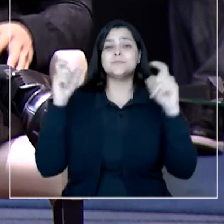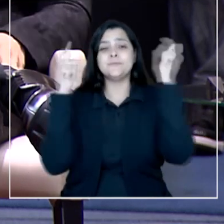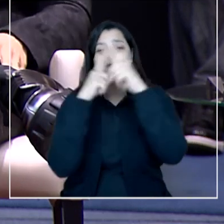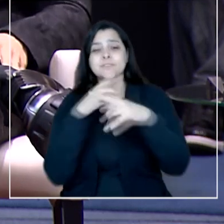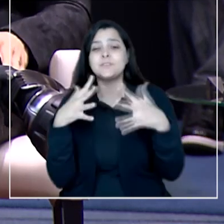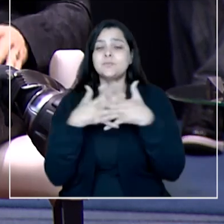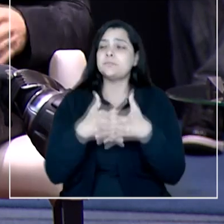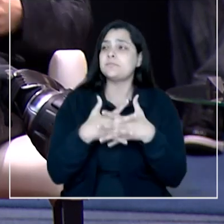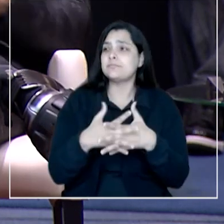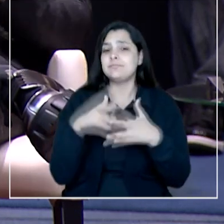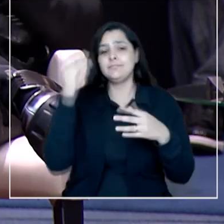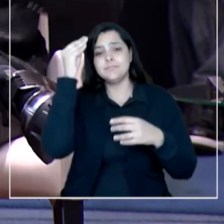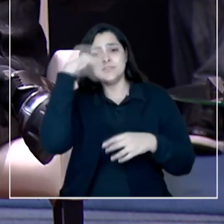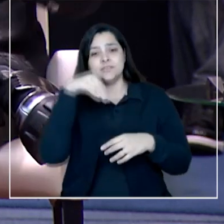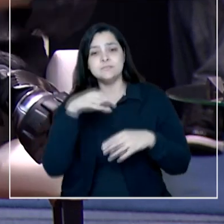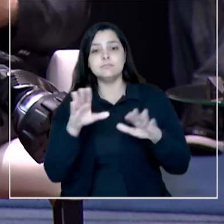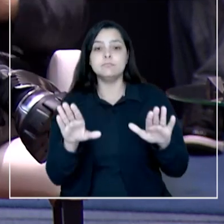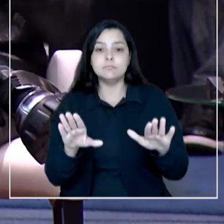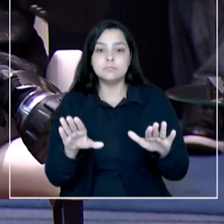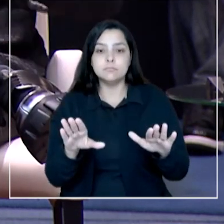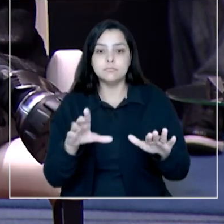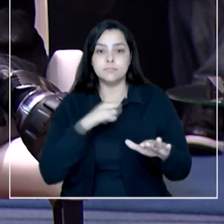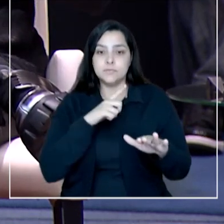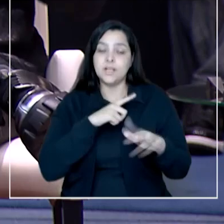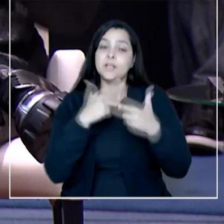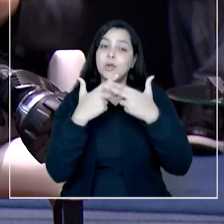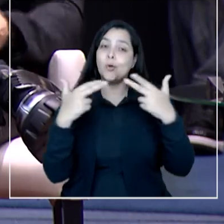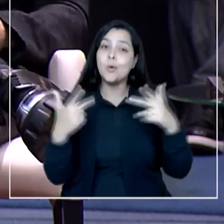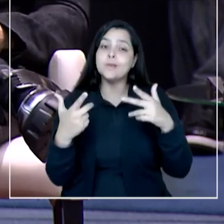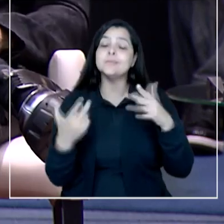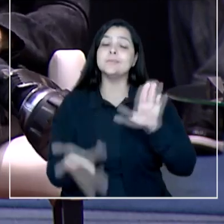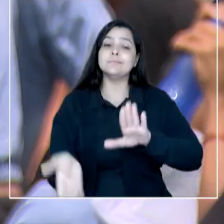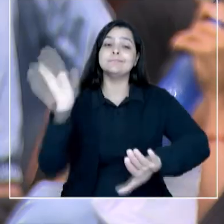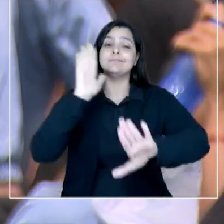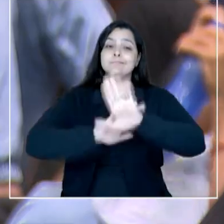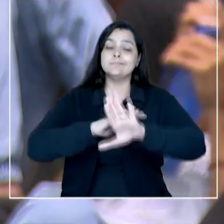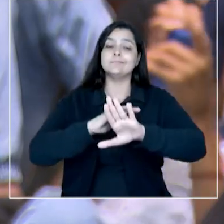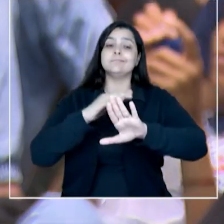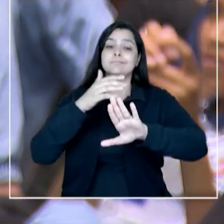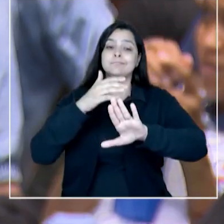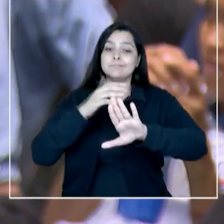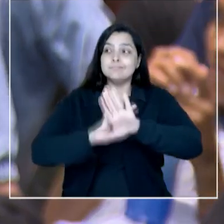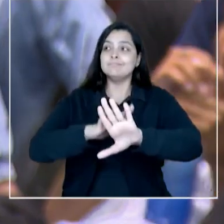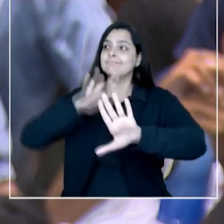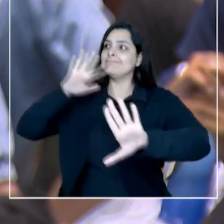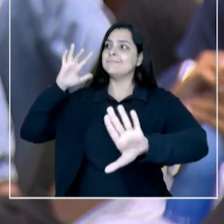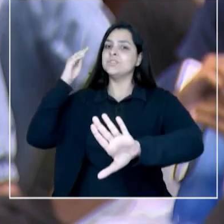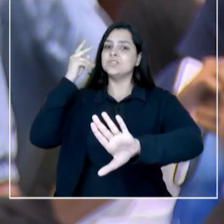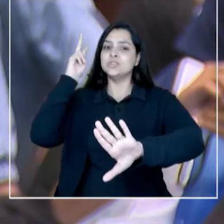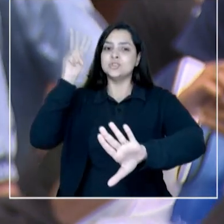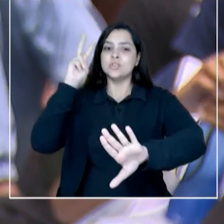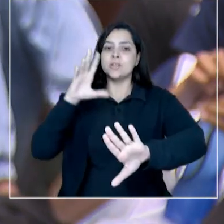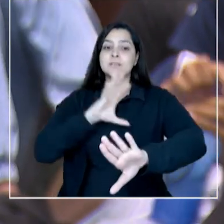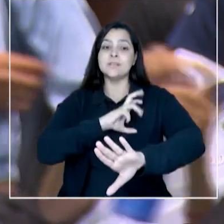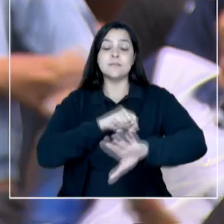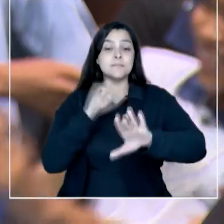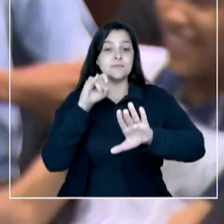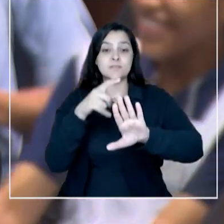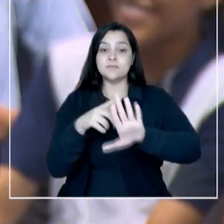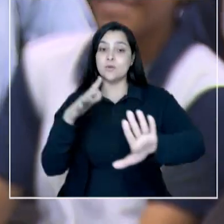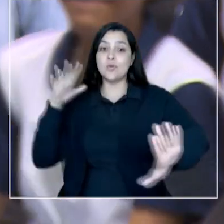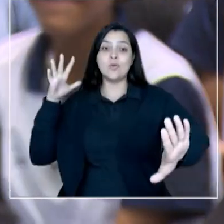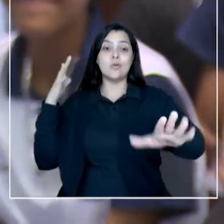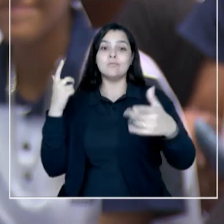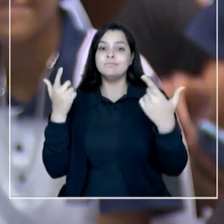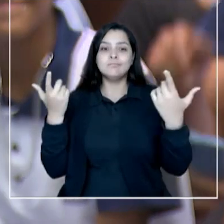quer largar e você fala, tem uma coisa maior ali, porque você está fazendo porque é algo que você realmente ama, que se você ficar longe daquilo, de alguma forma,